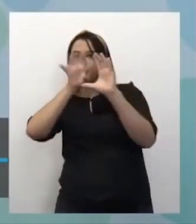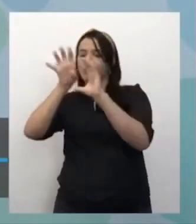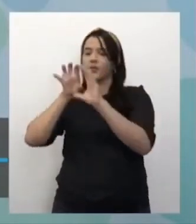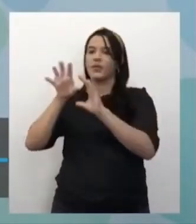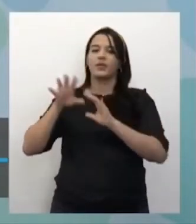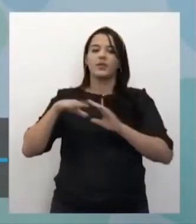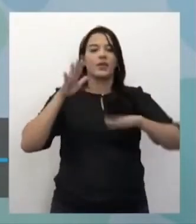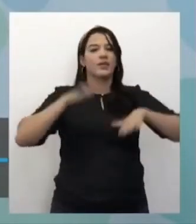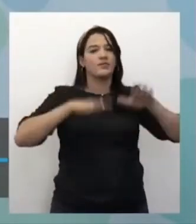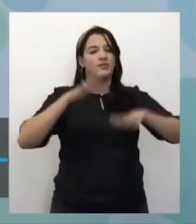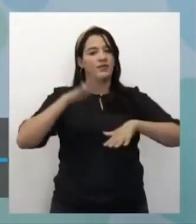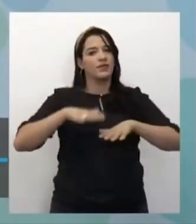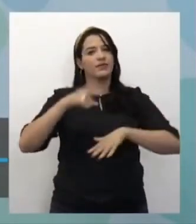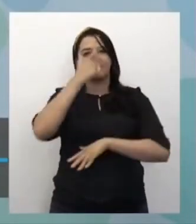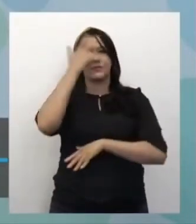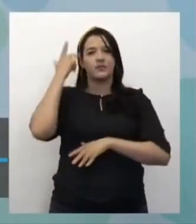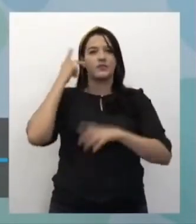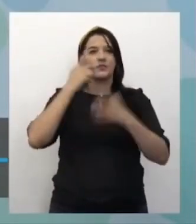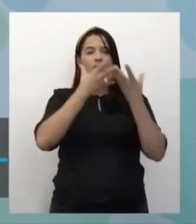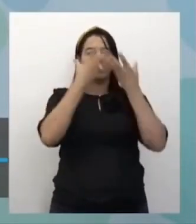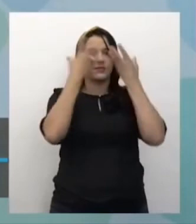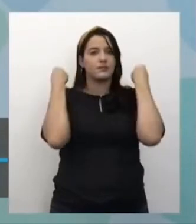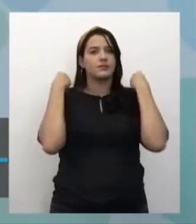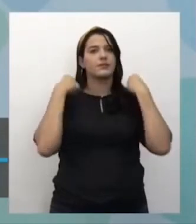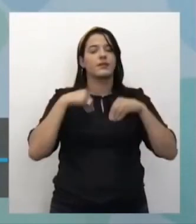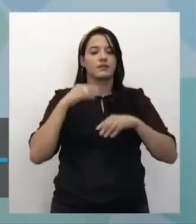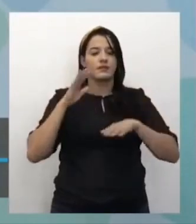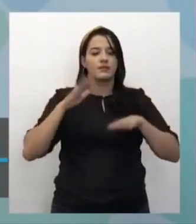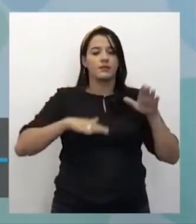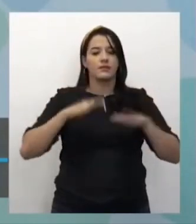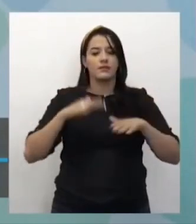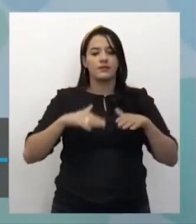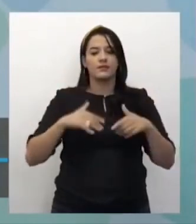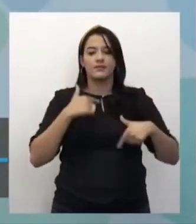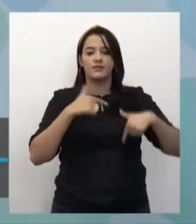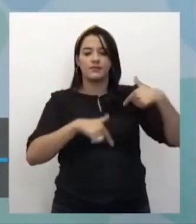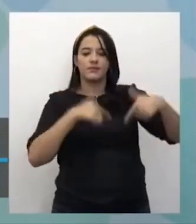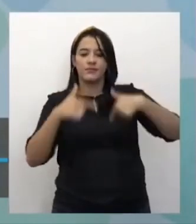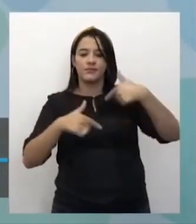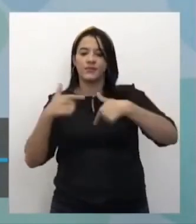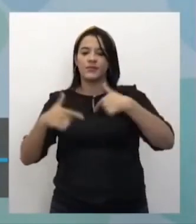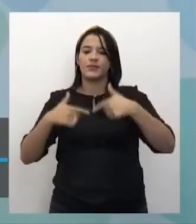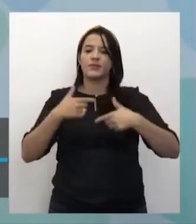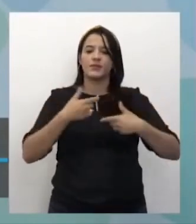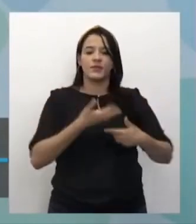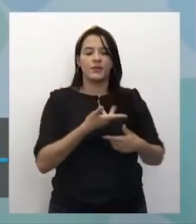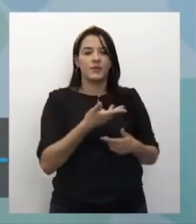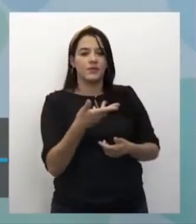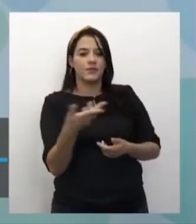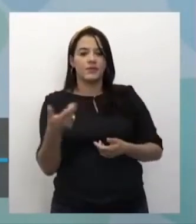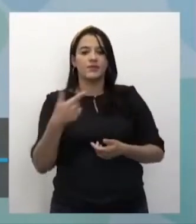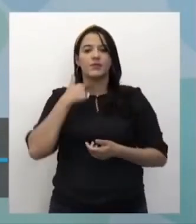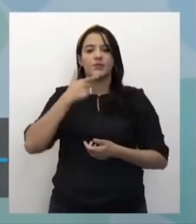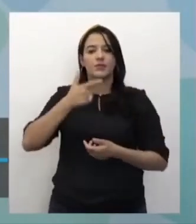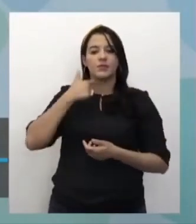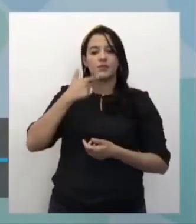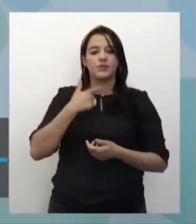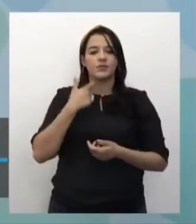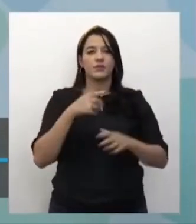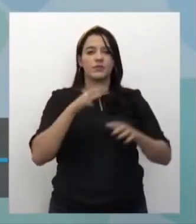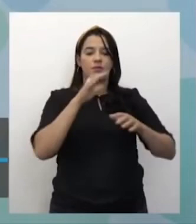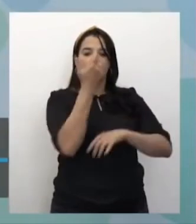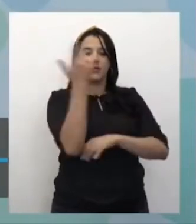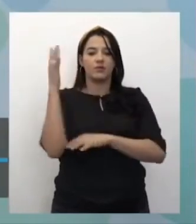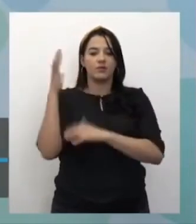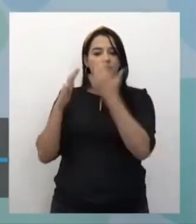tão esquecida, às vezes, né, pela maioria das pessoas que acabam tendo uma vida corrida e não podem curtir a natureza